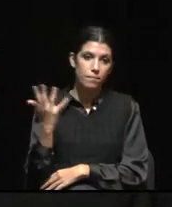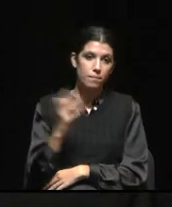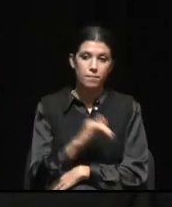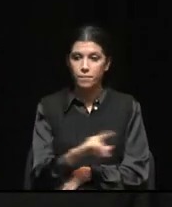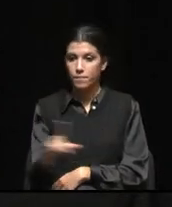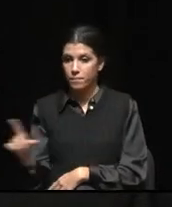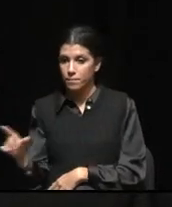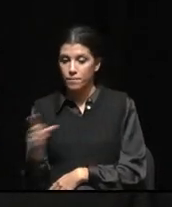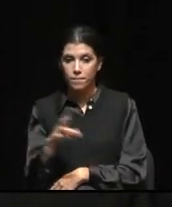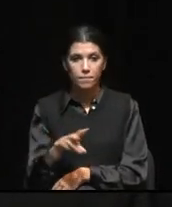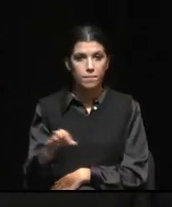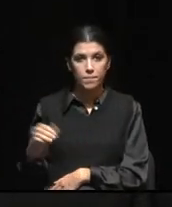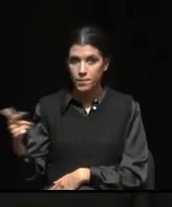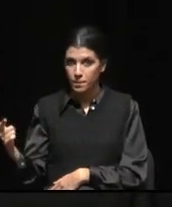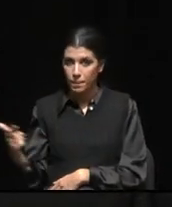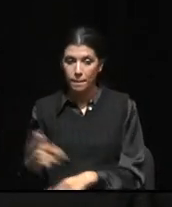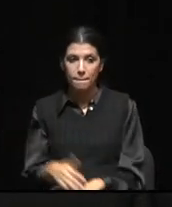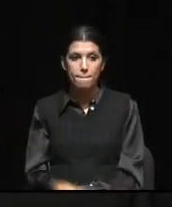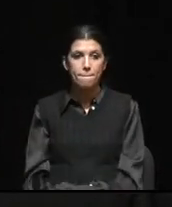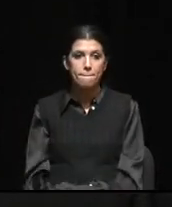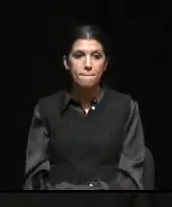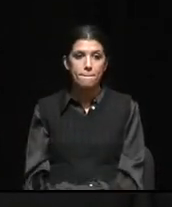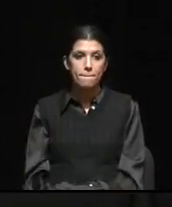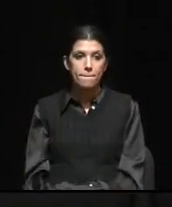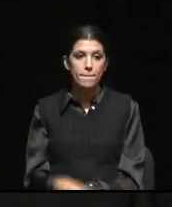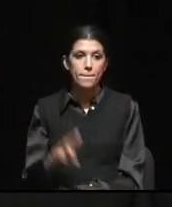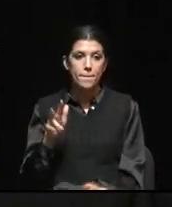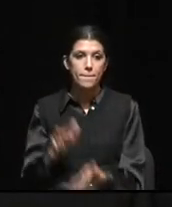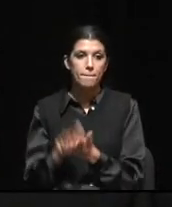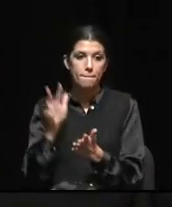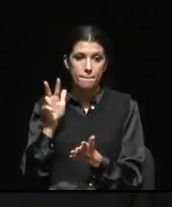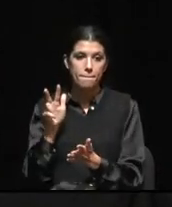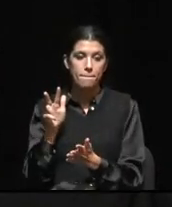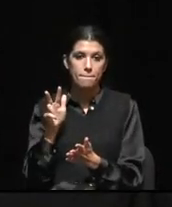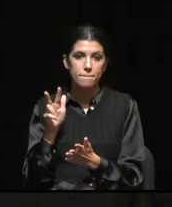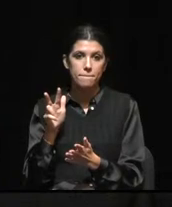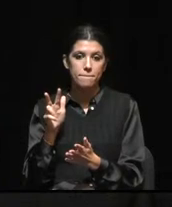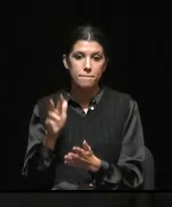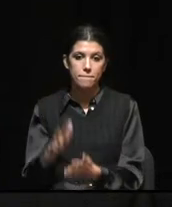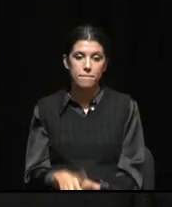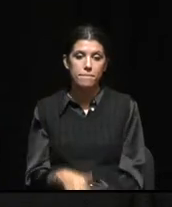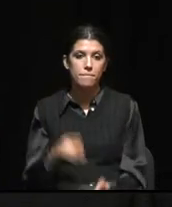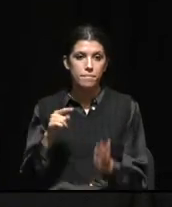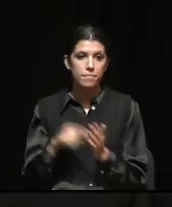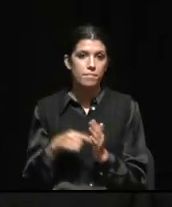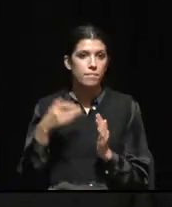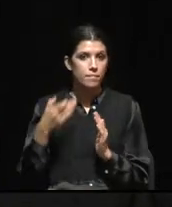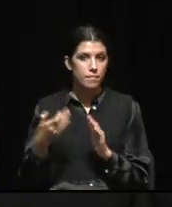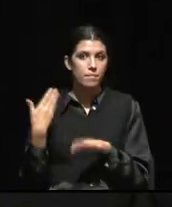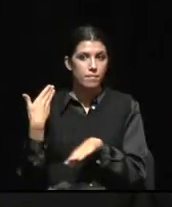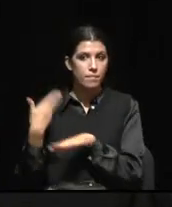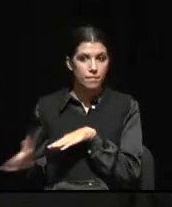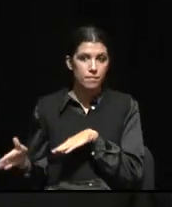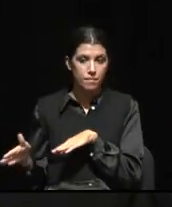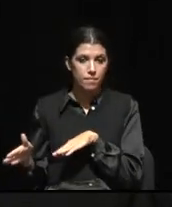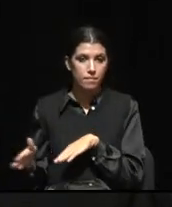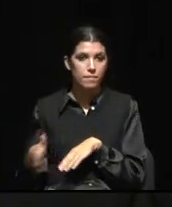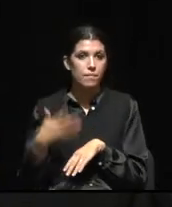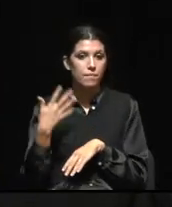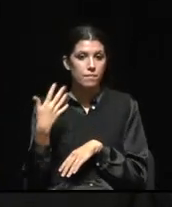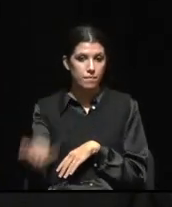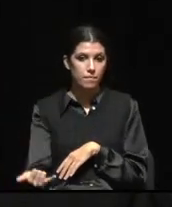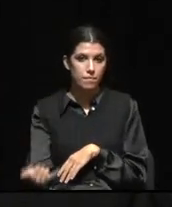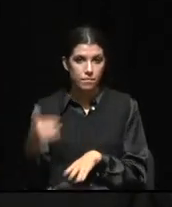iniciativa liberal e mpt aprovado Ponto 7 não conta vamos